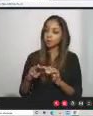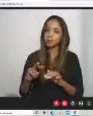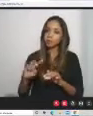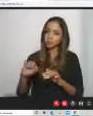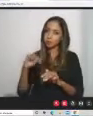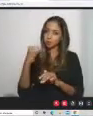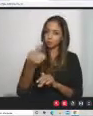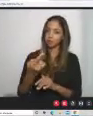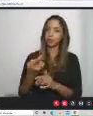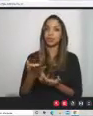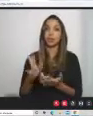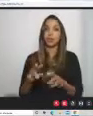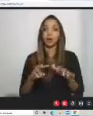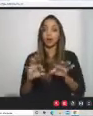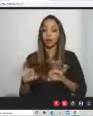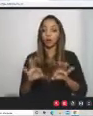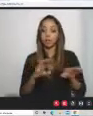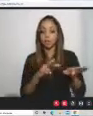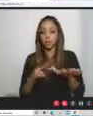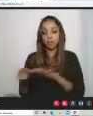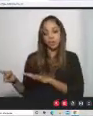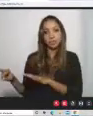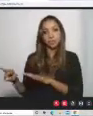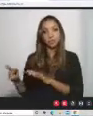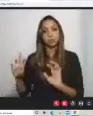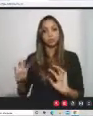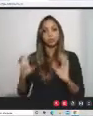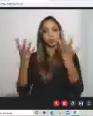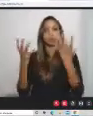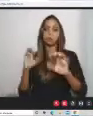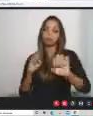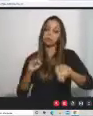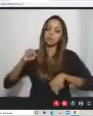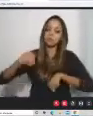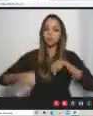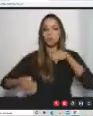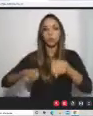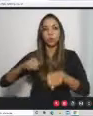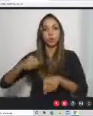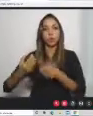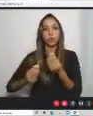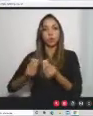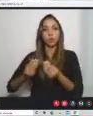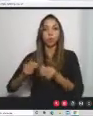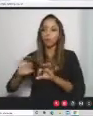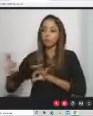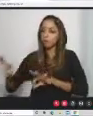essa semana de comemoração à prática do ciclismo. Vamos comemorar com a corrida, vamos organizar uma corrida no